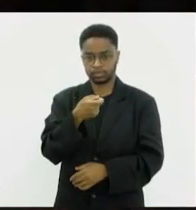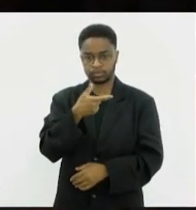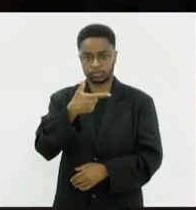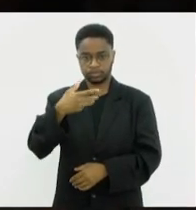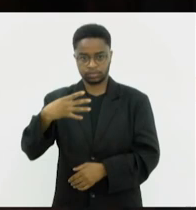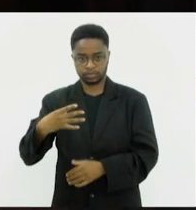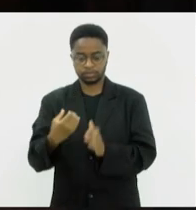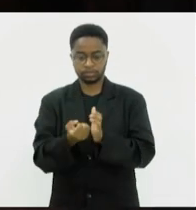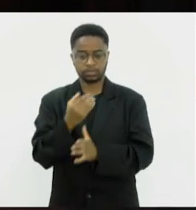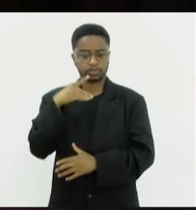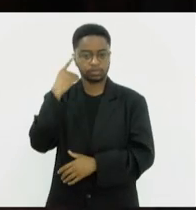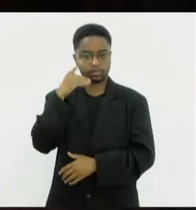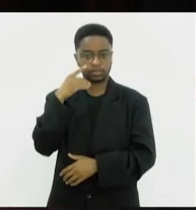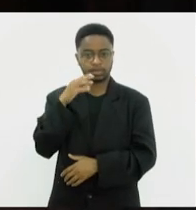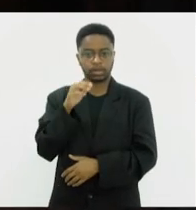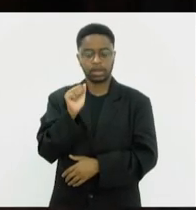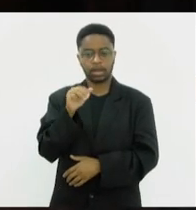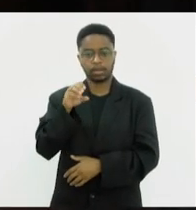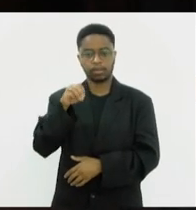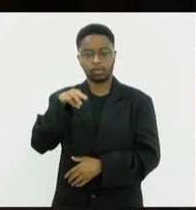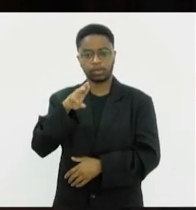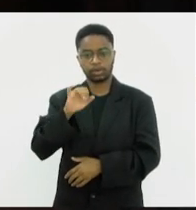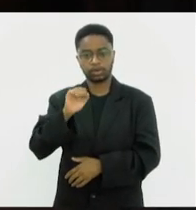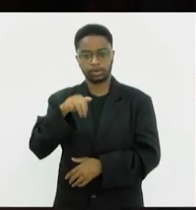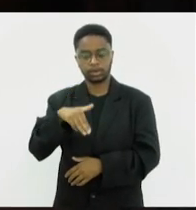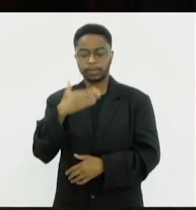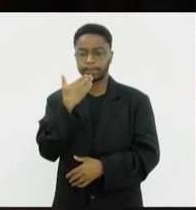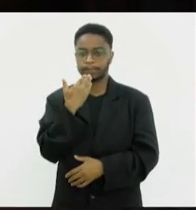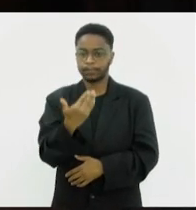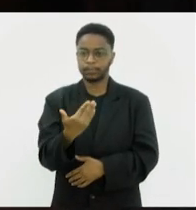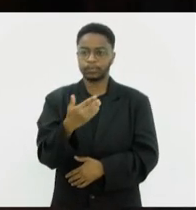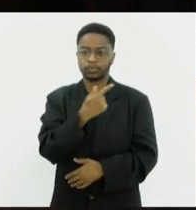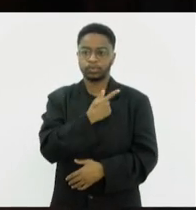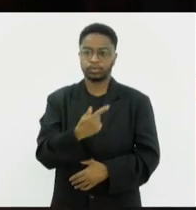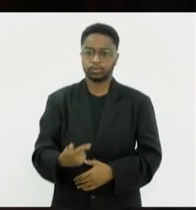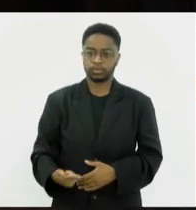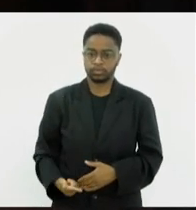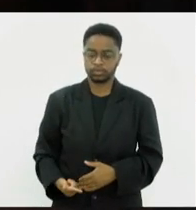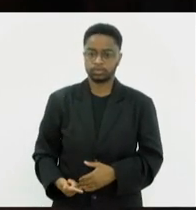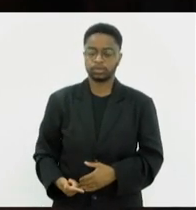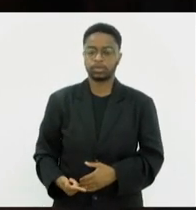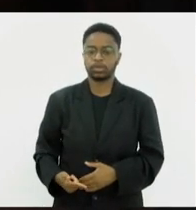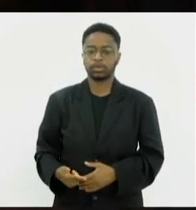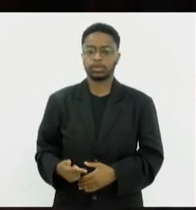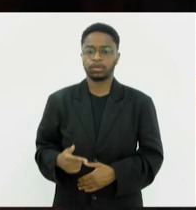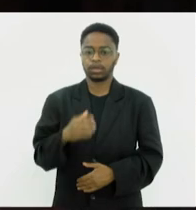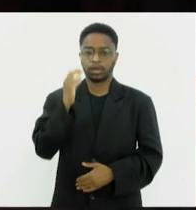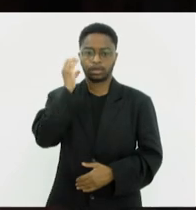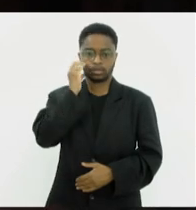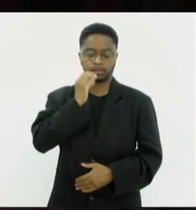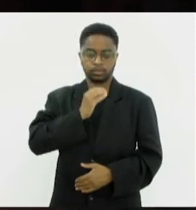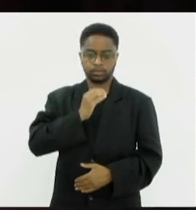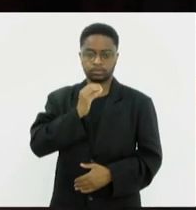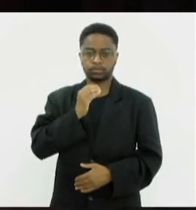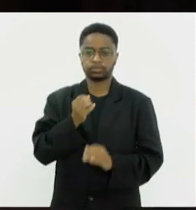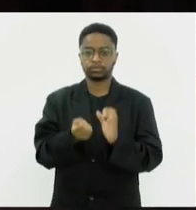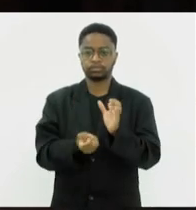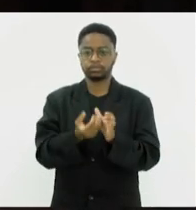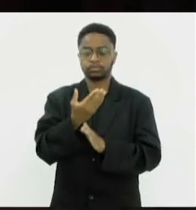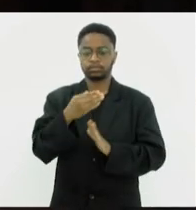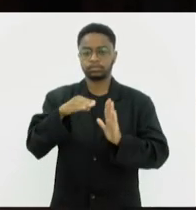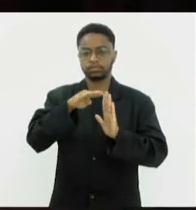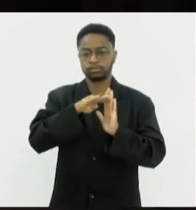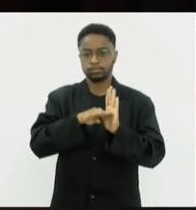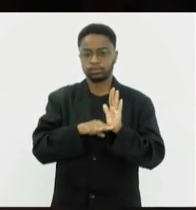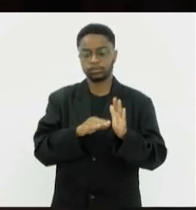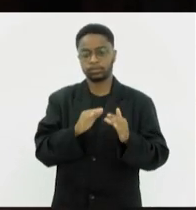de autoria do deputado Rodrigo Amorim, que solicita ao excelentíssimo senhor governador do Estado do Rio de Janeiro, Cláudio Castro, a criação de programa